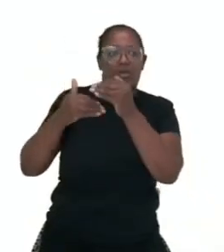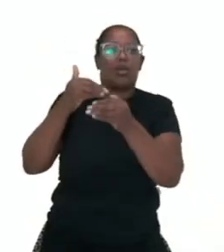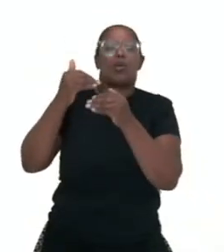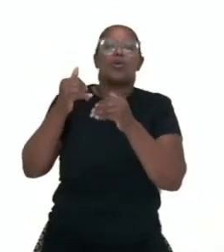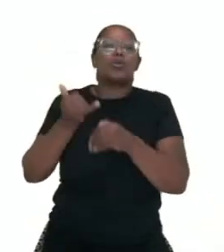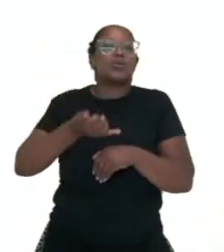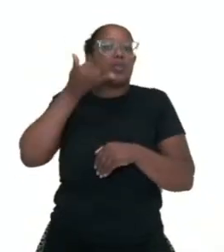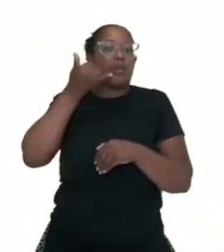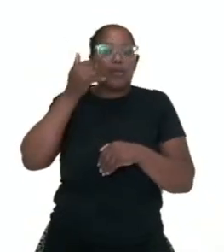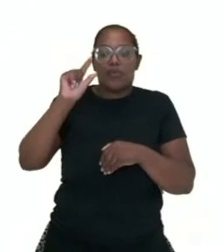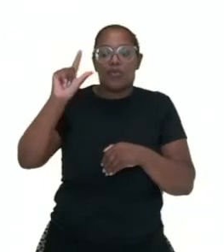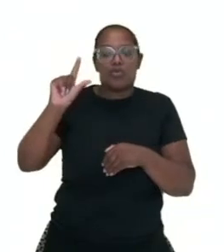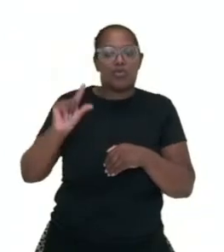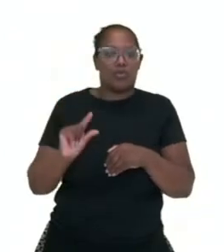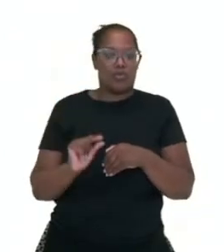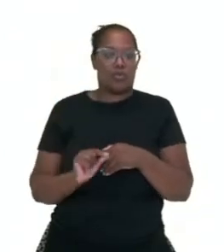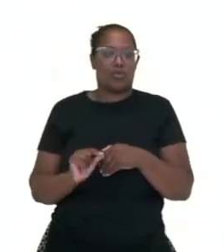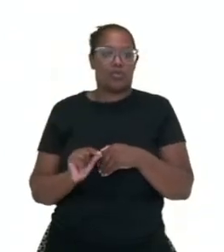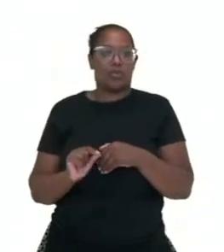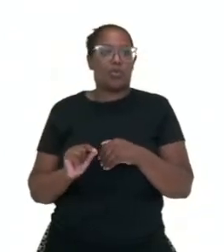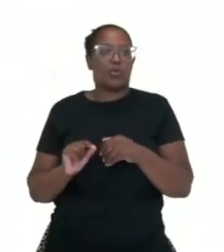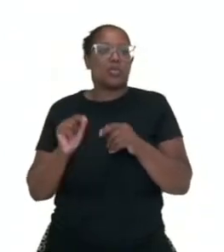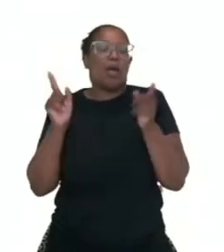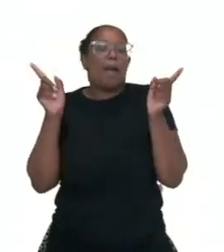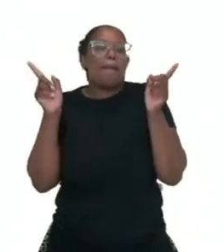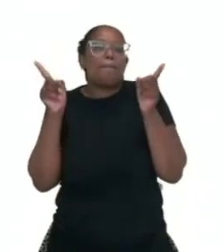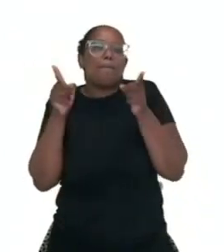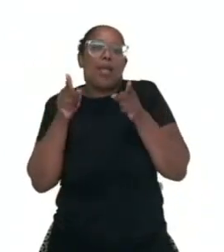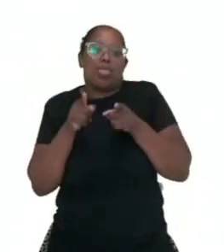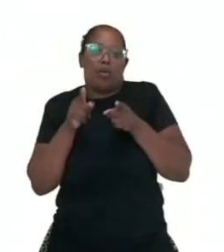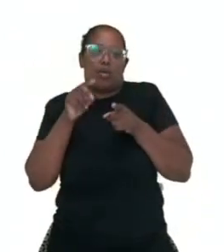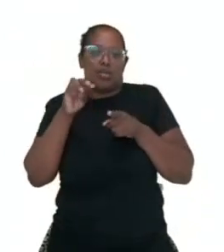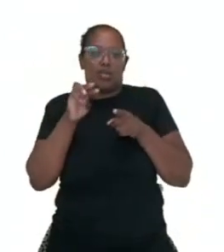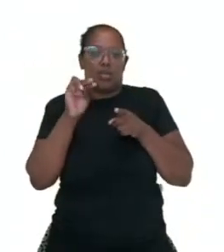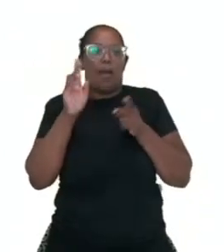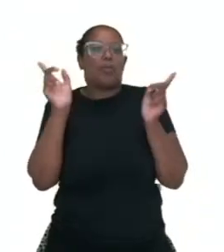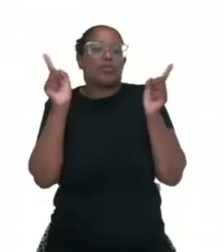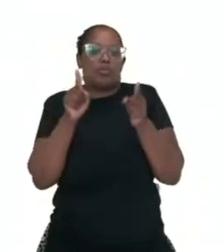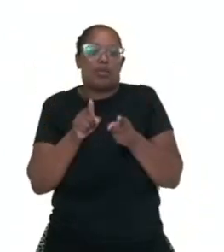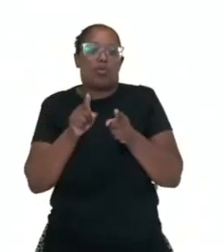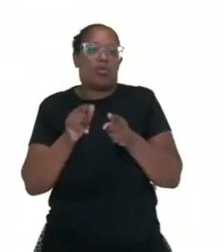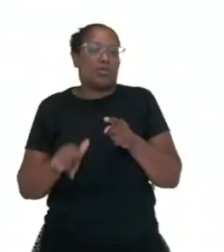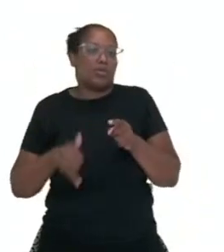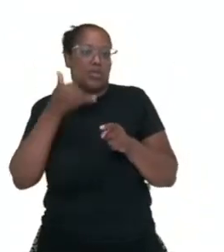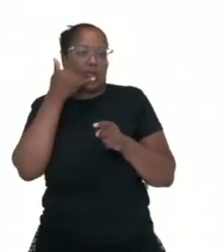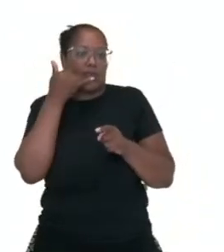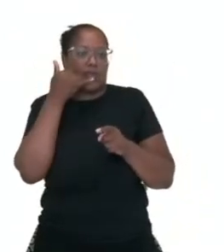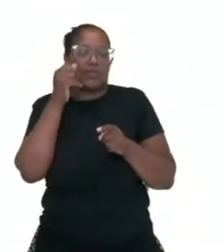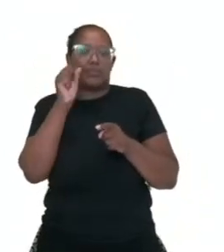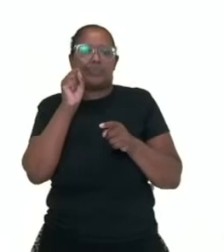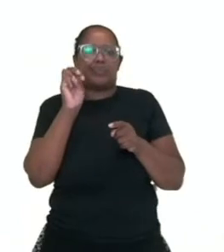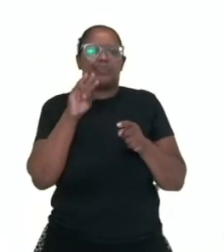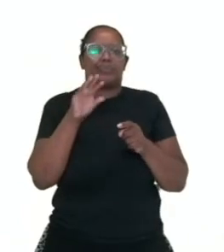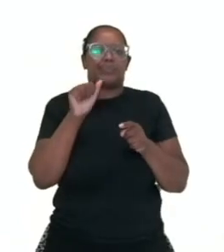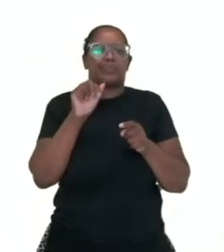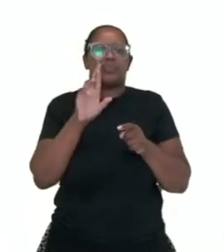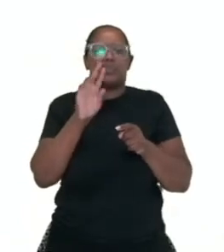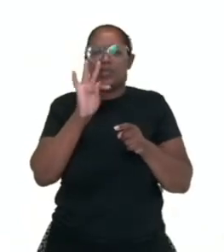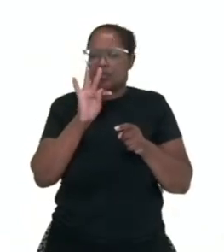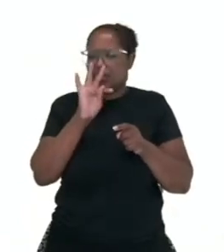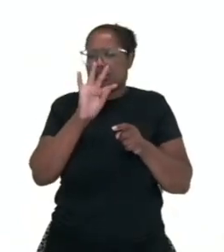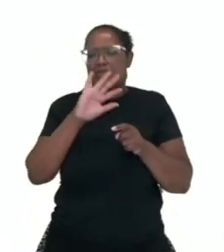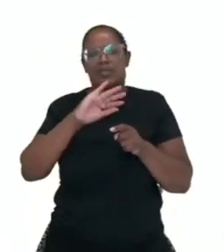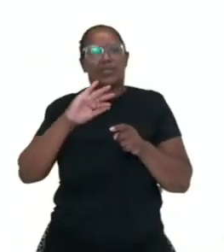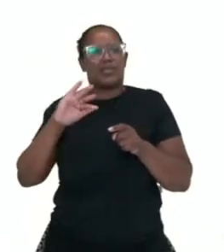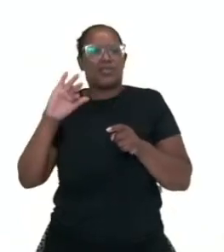até por volta dos anos 2000, quando surgiram os primeiros smartphones. Os smartphones precisam de um espaço maior